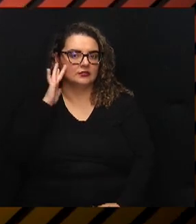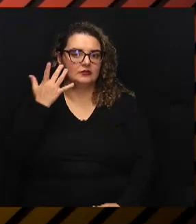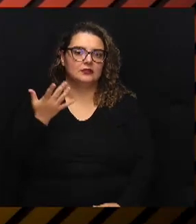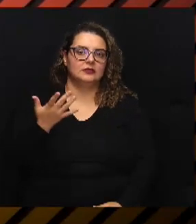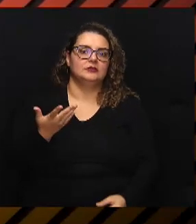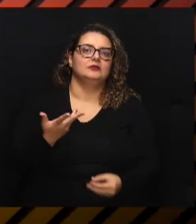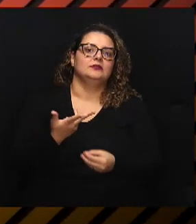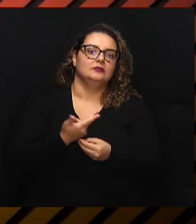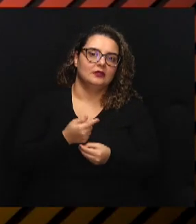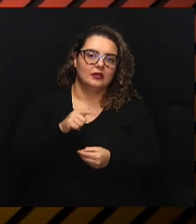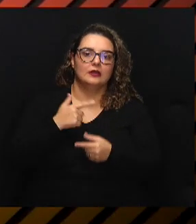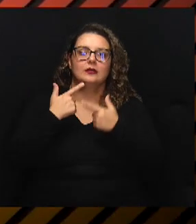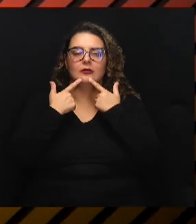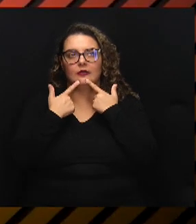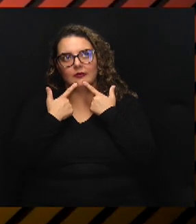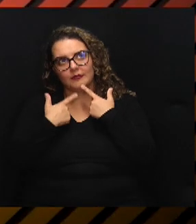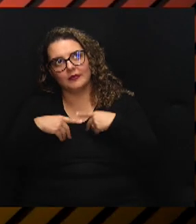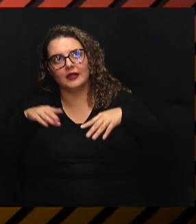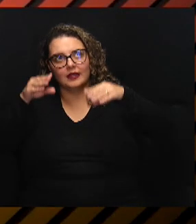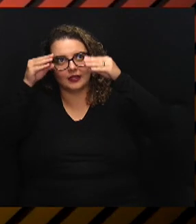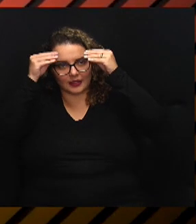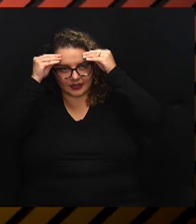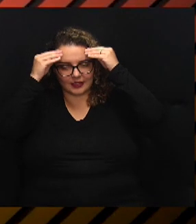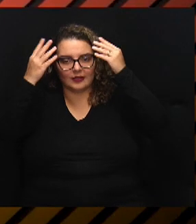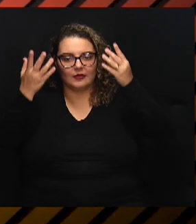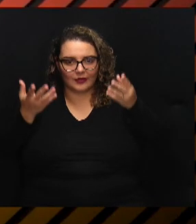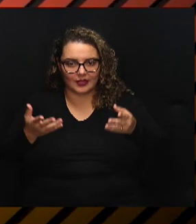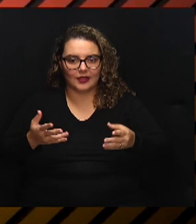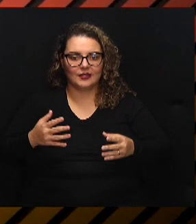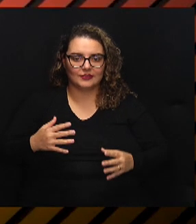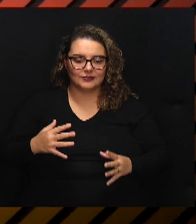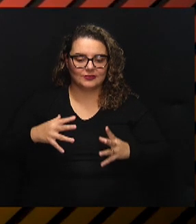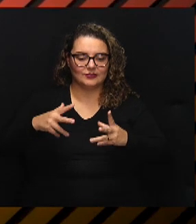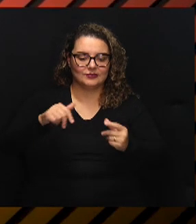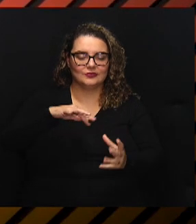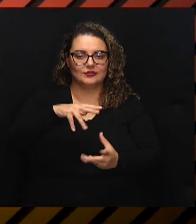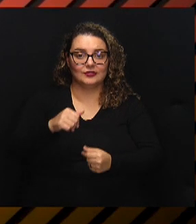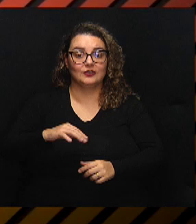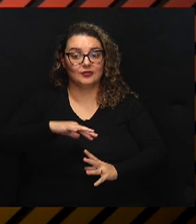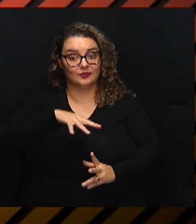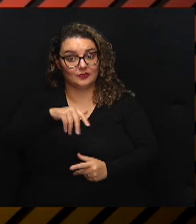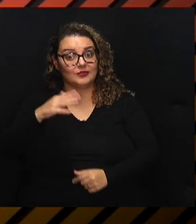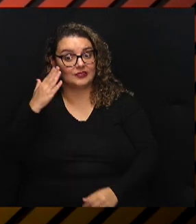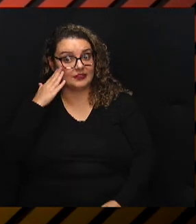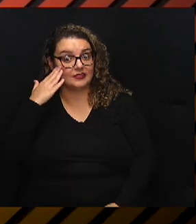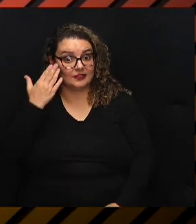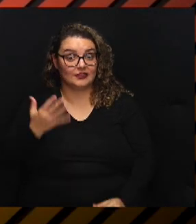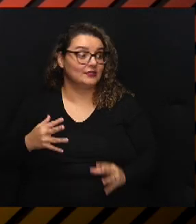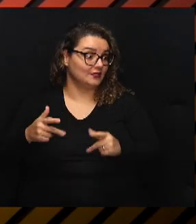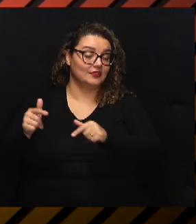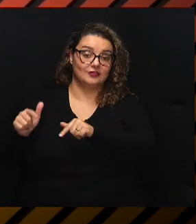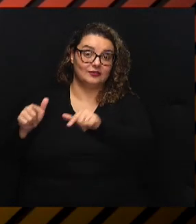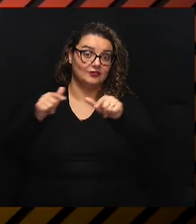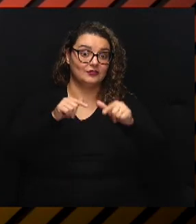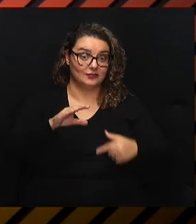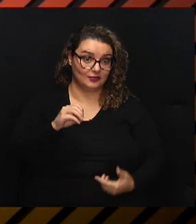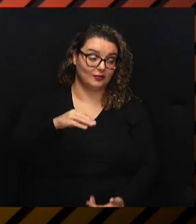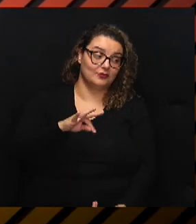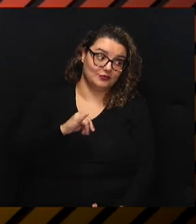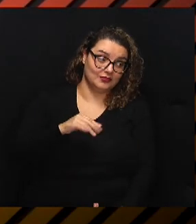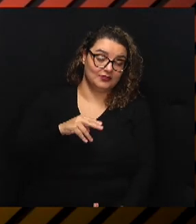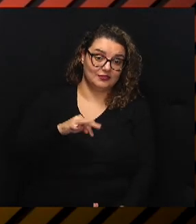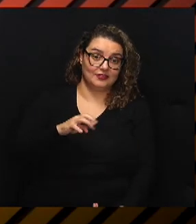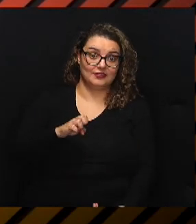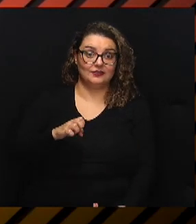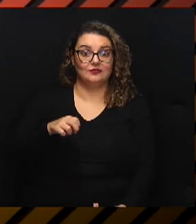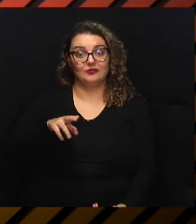uma linguagem universal, né? E o mundo entendeu a sua arte de uma forma que hoje você está em todos os continentes, né? Ou já passou